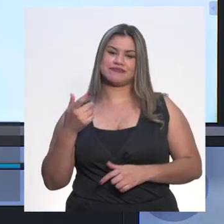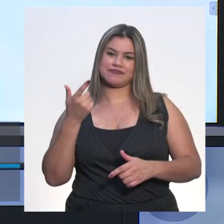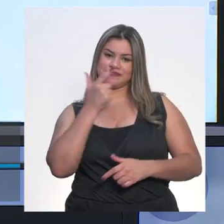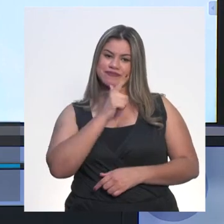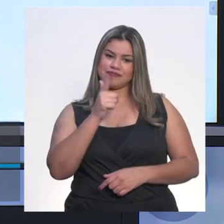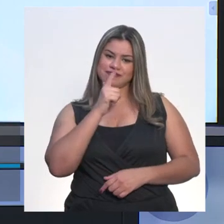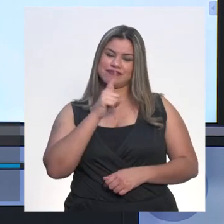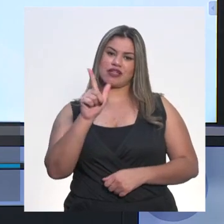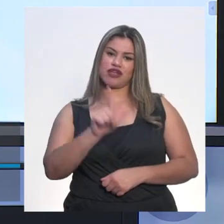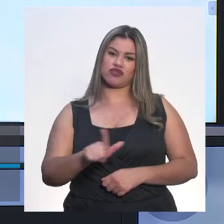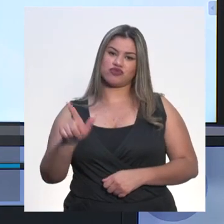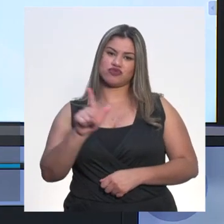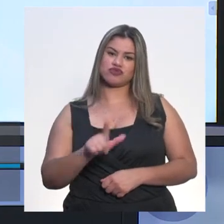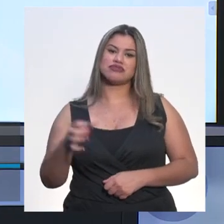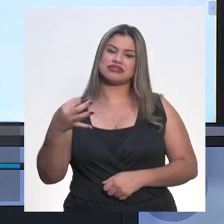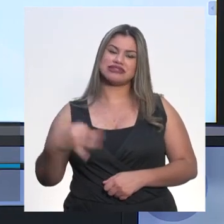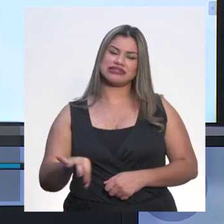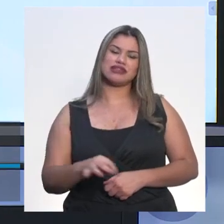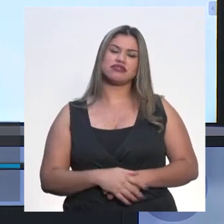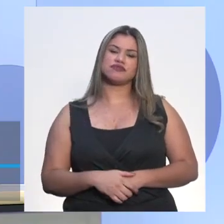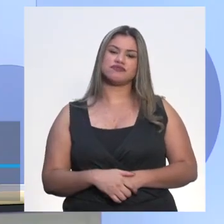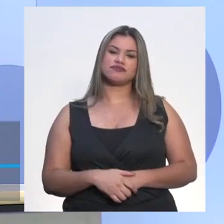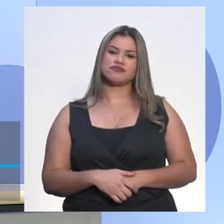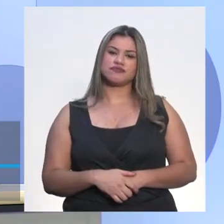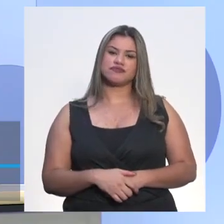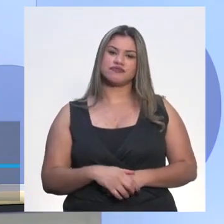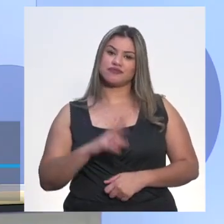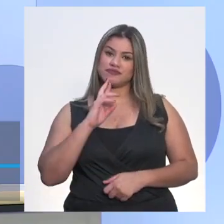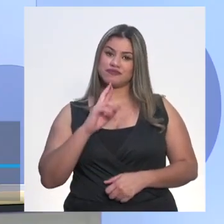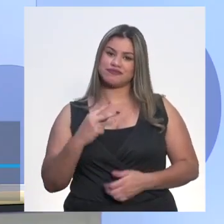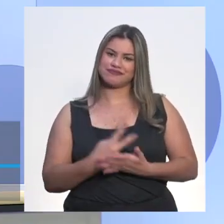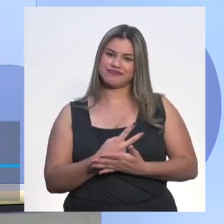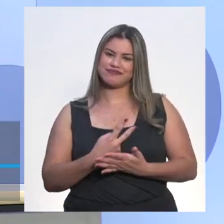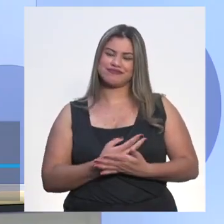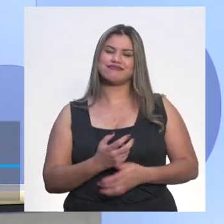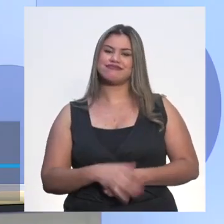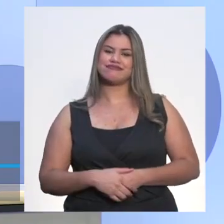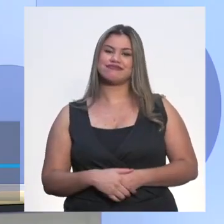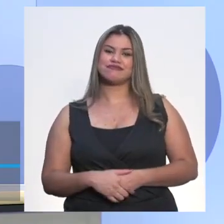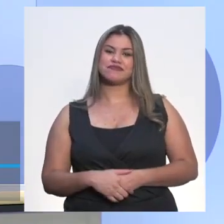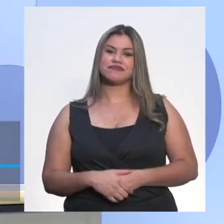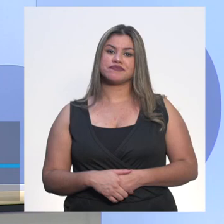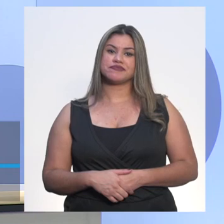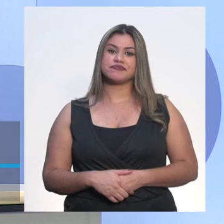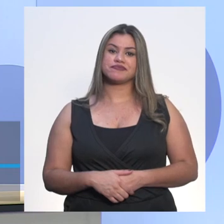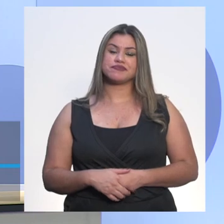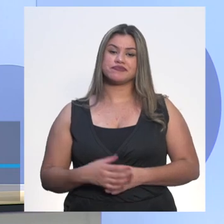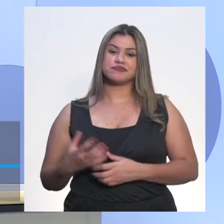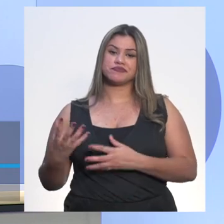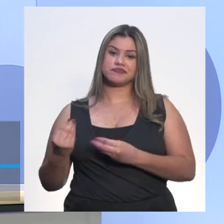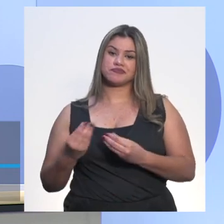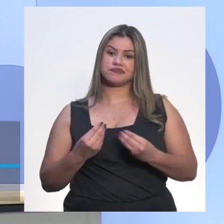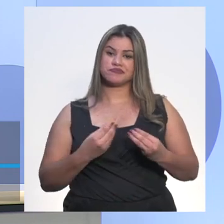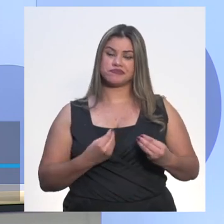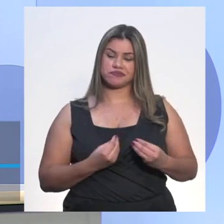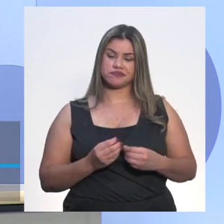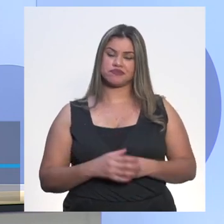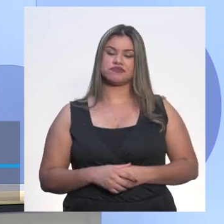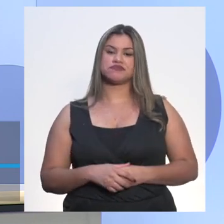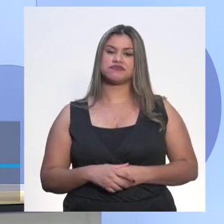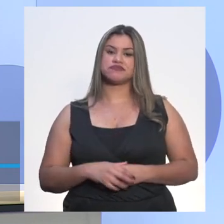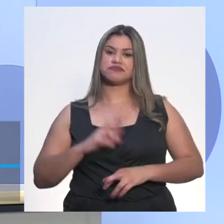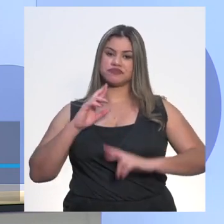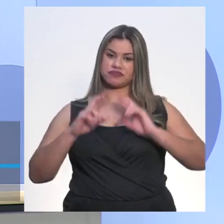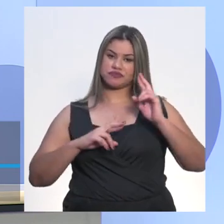A lógica está corretíssima. E aí a maioria colocando isso, e aí eu queria também